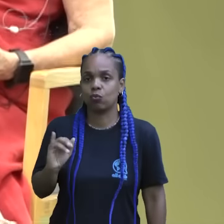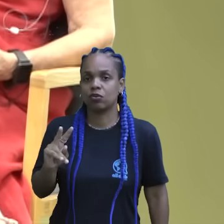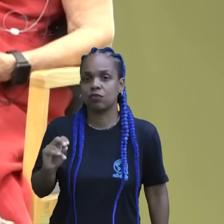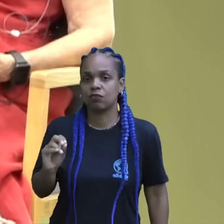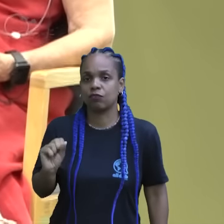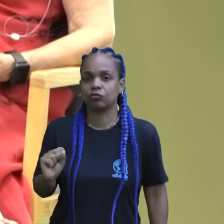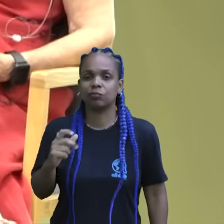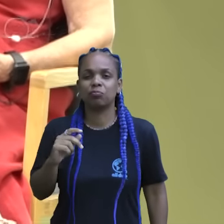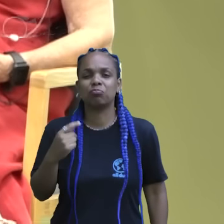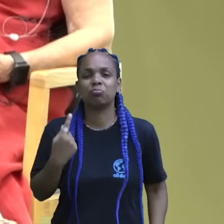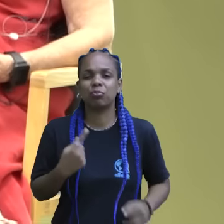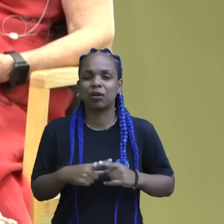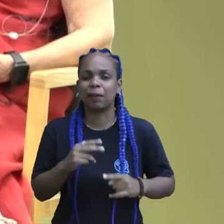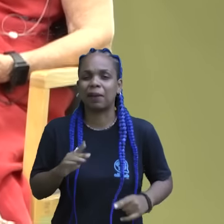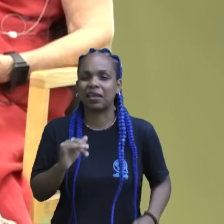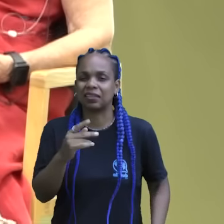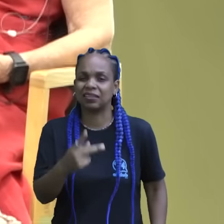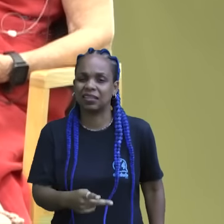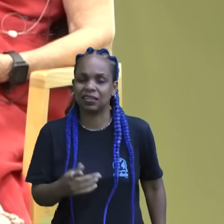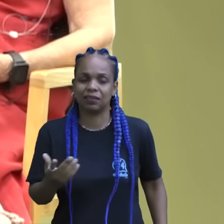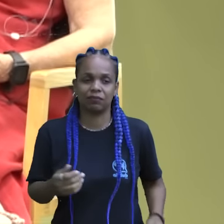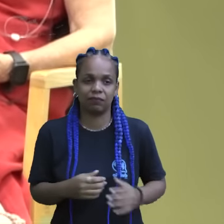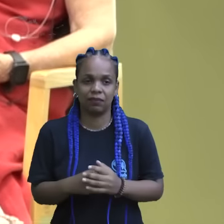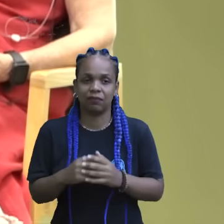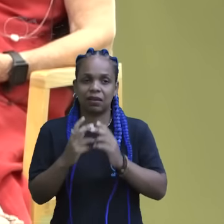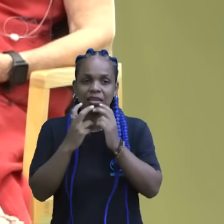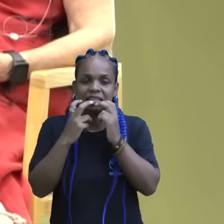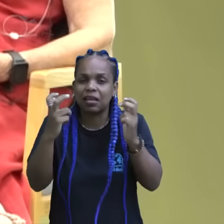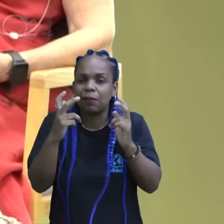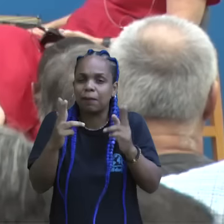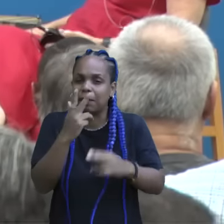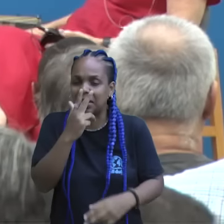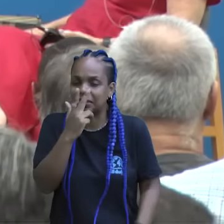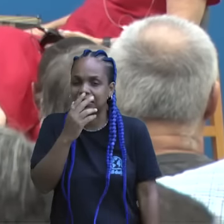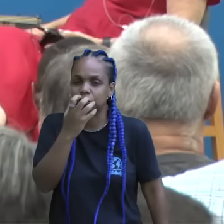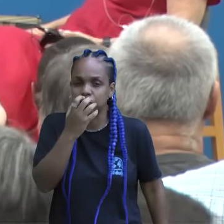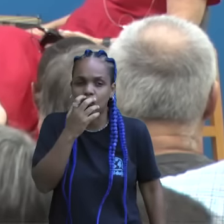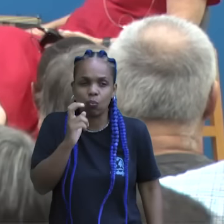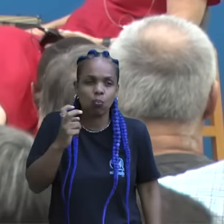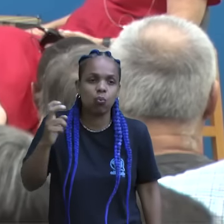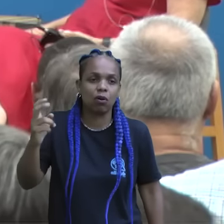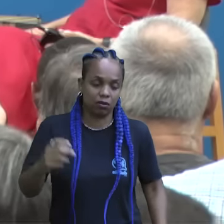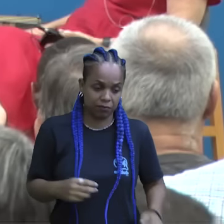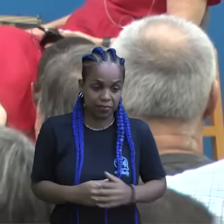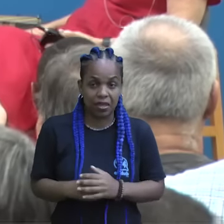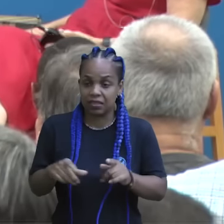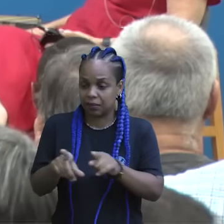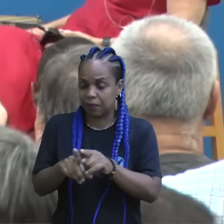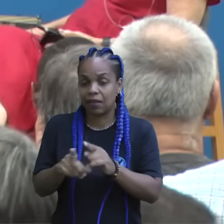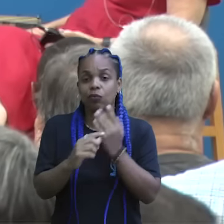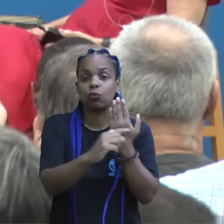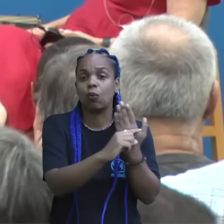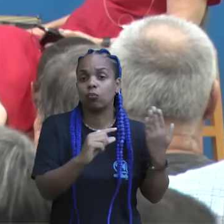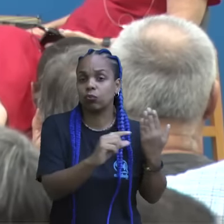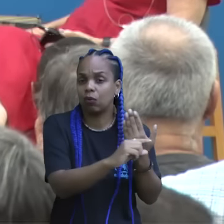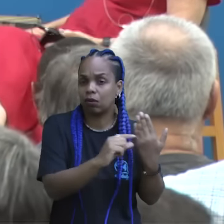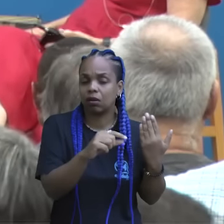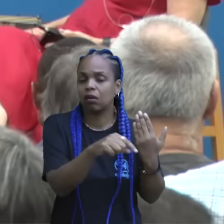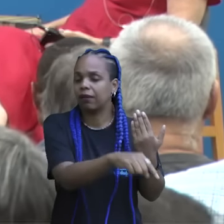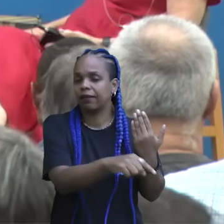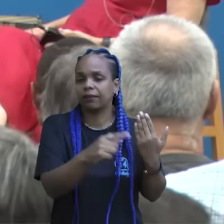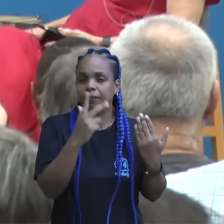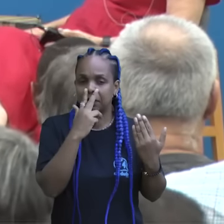E o pai de Dostoiévski era muito irascível. Ele chegou a matar... Né, alguns funcionários dele.